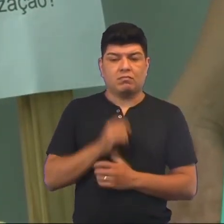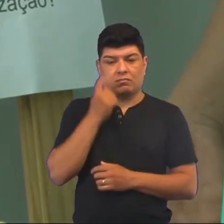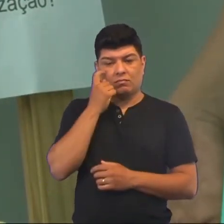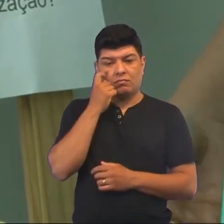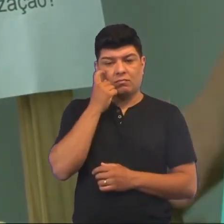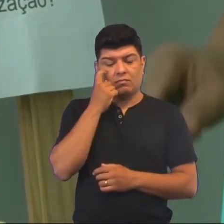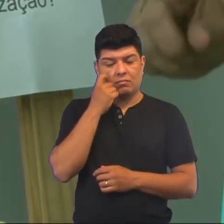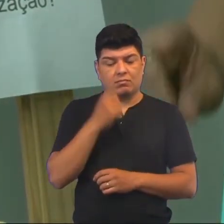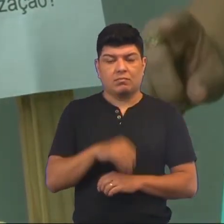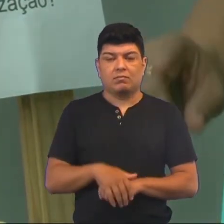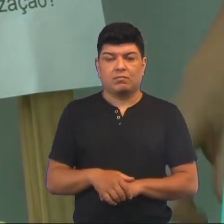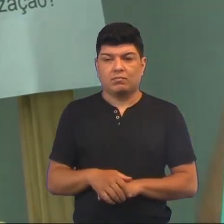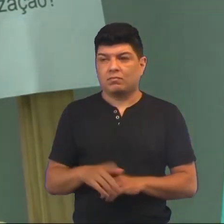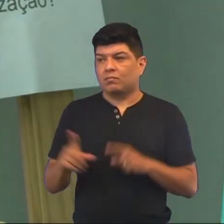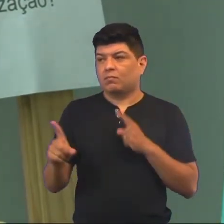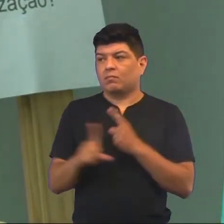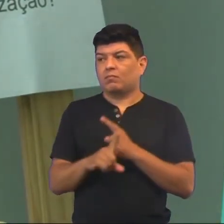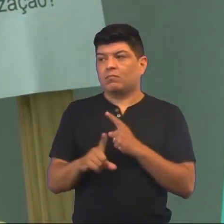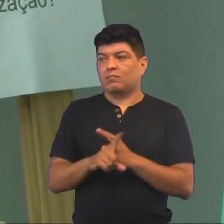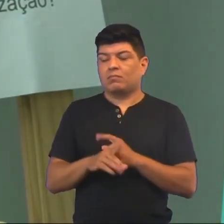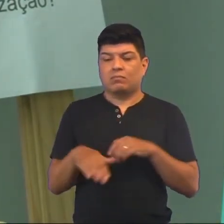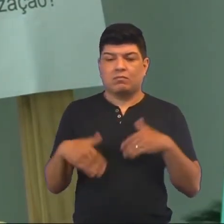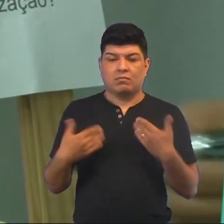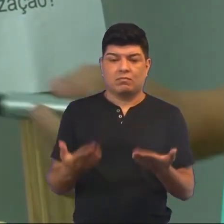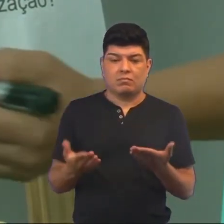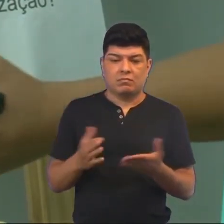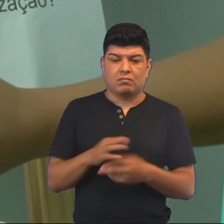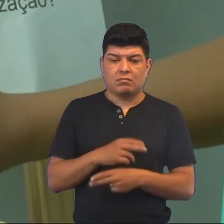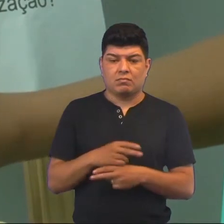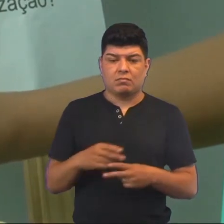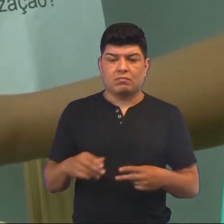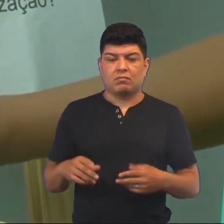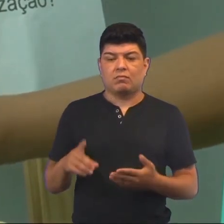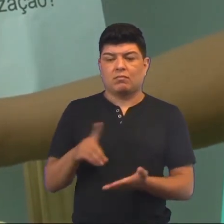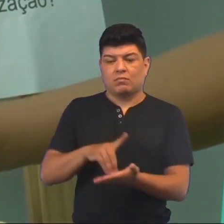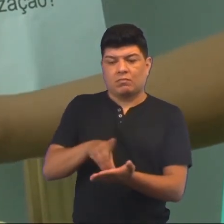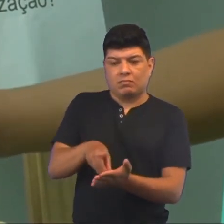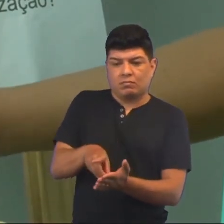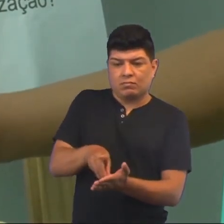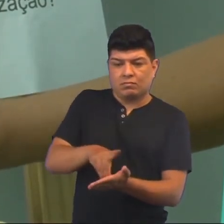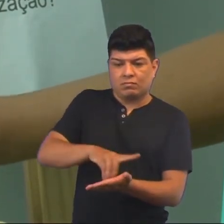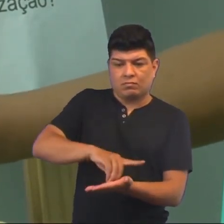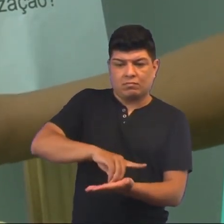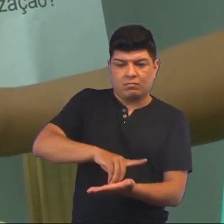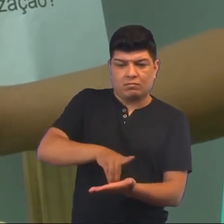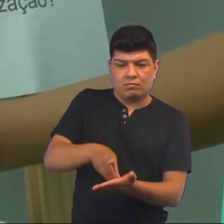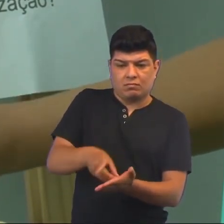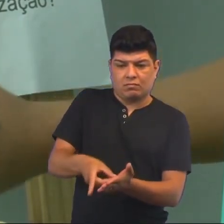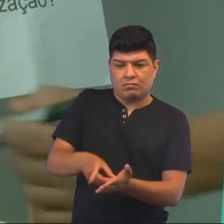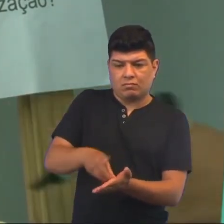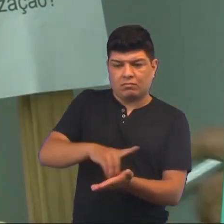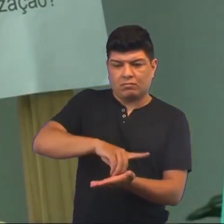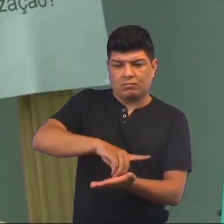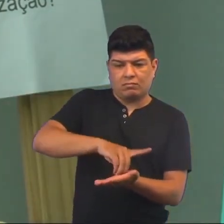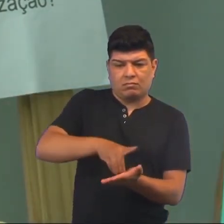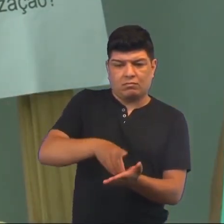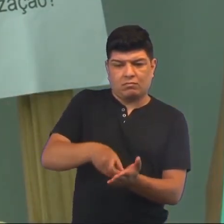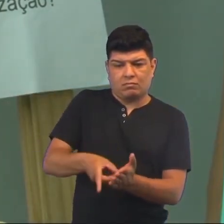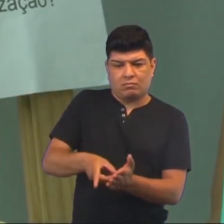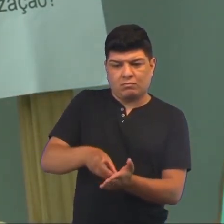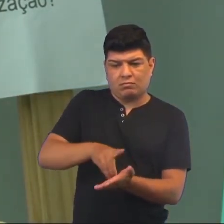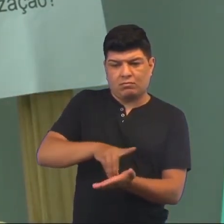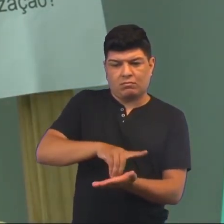de tempo, tá? É localização. O instrumento de localização aí seria somente